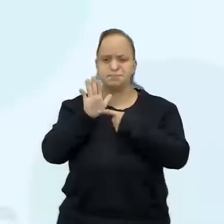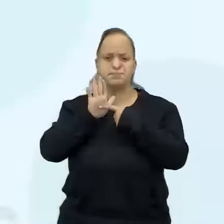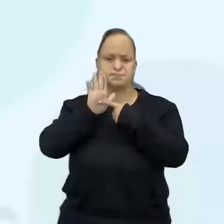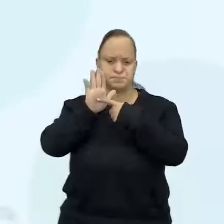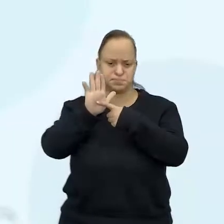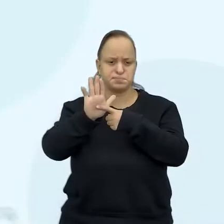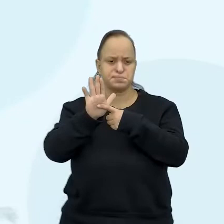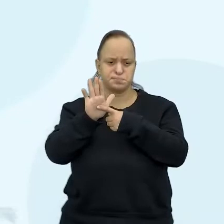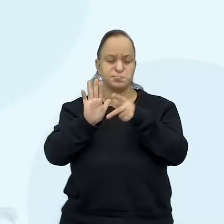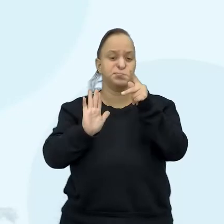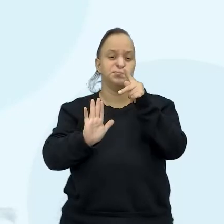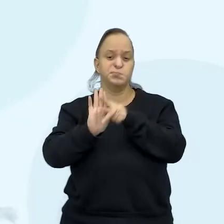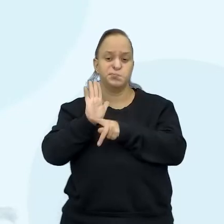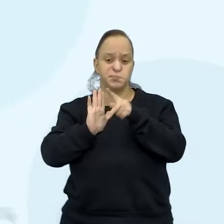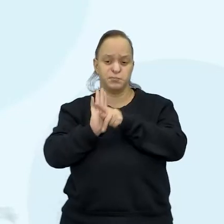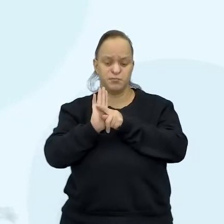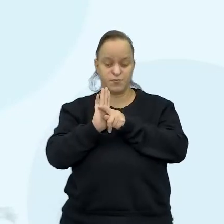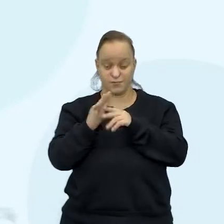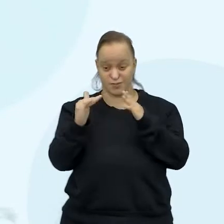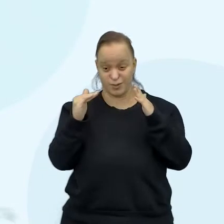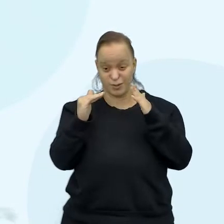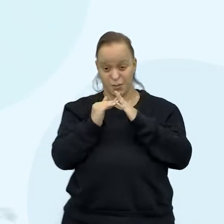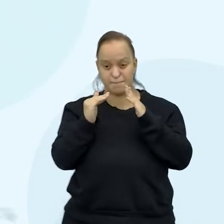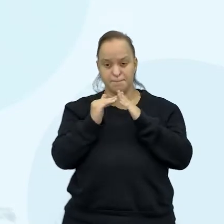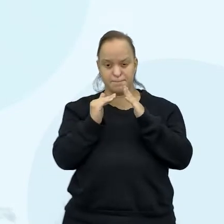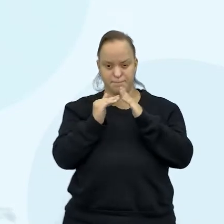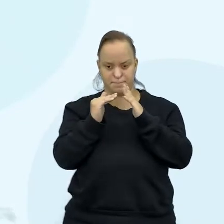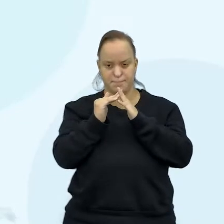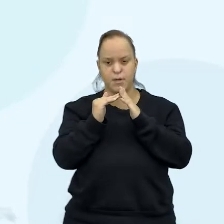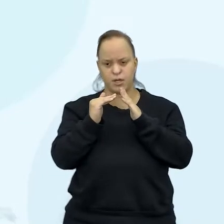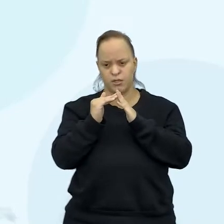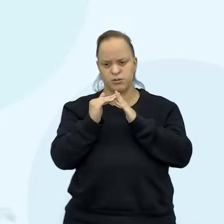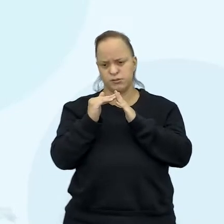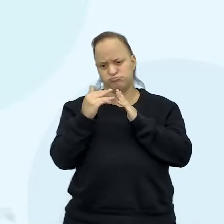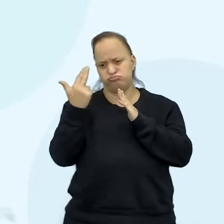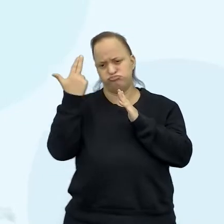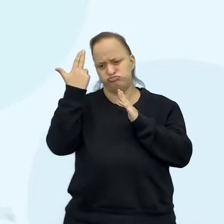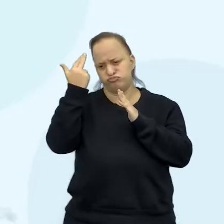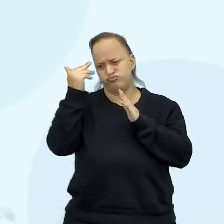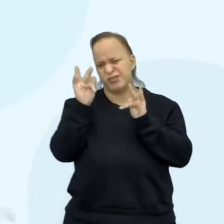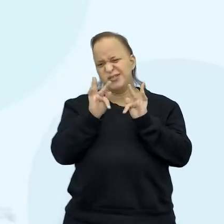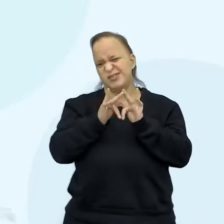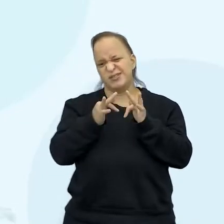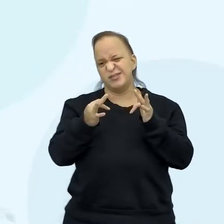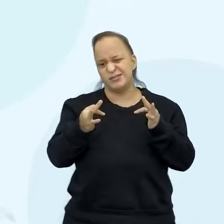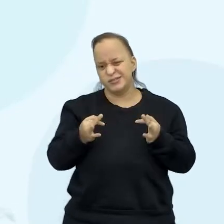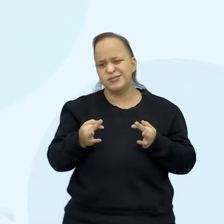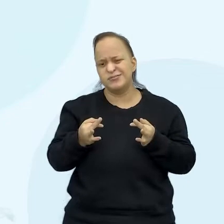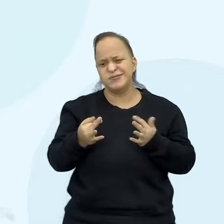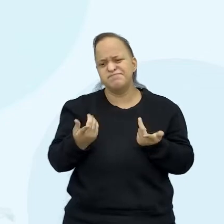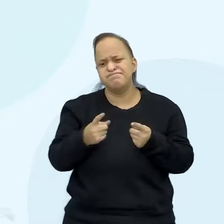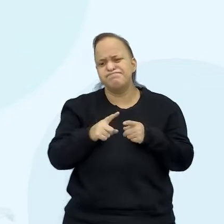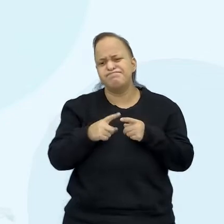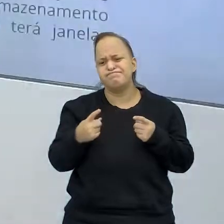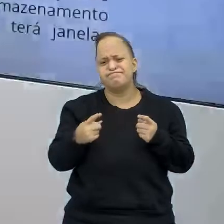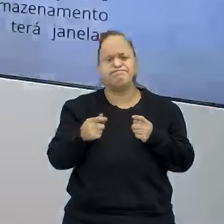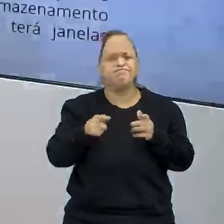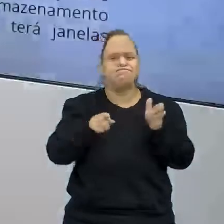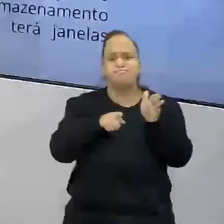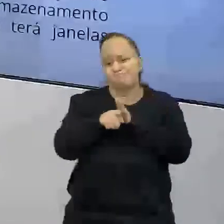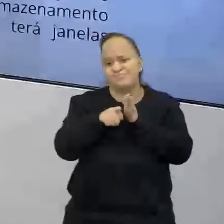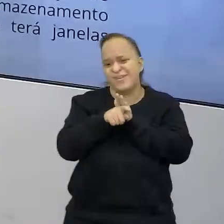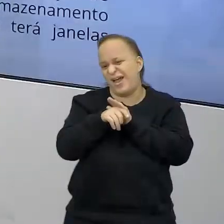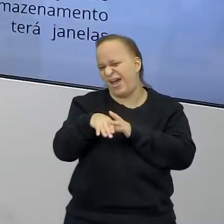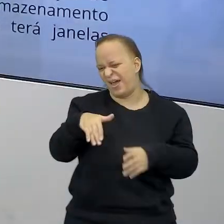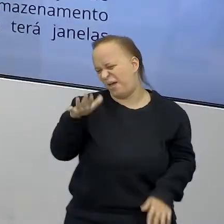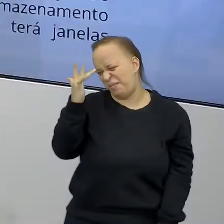baixa de uma casa, tá? Uma casa térrea, tá? Por que uma casa térrea, professor? Porque é mais fácil,